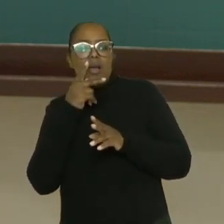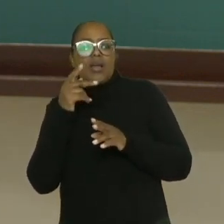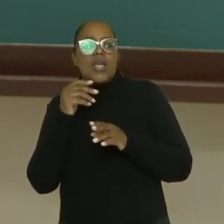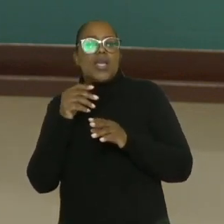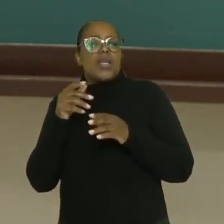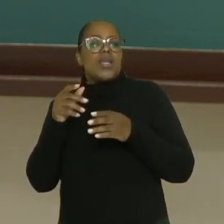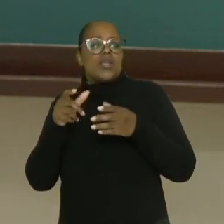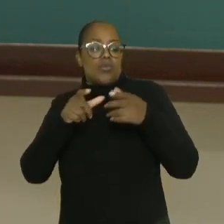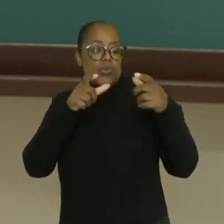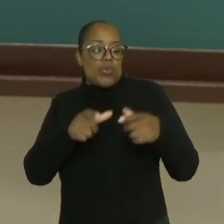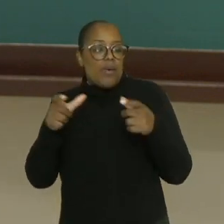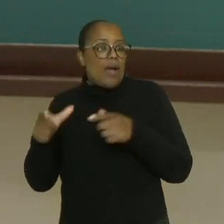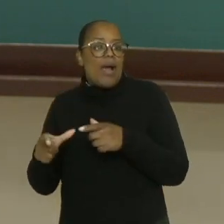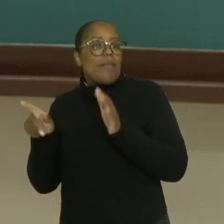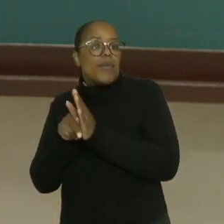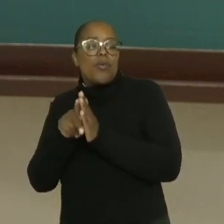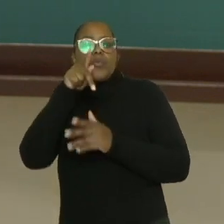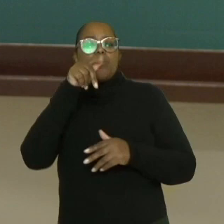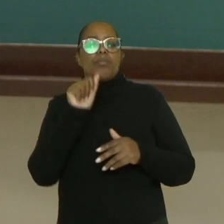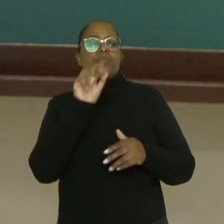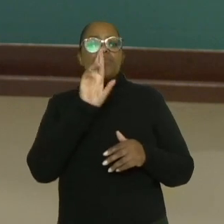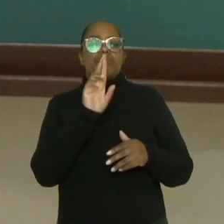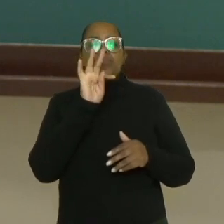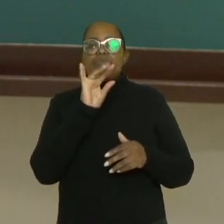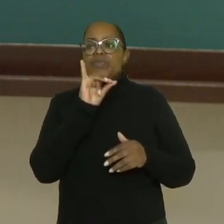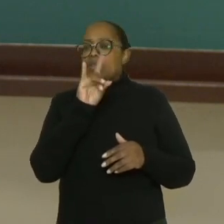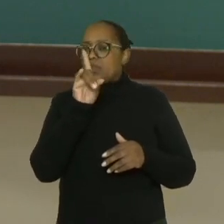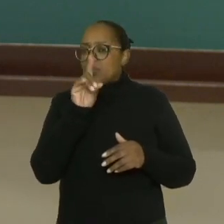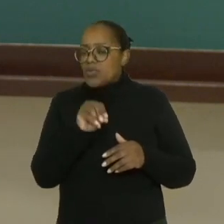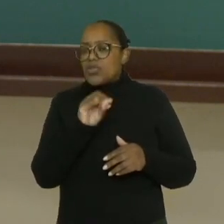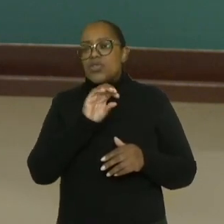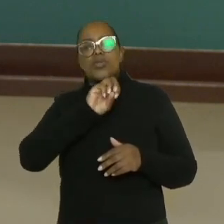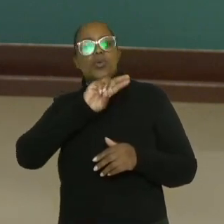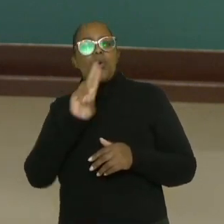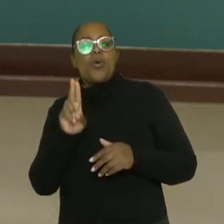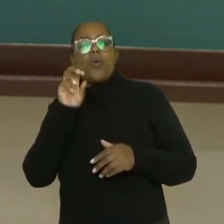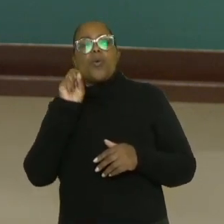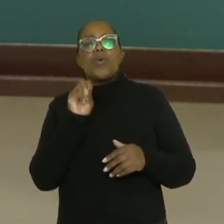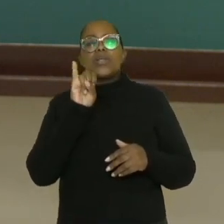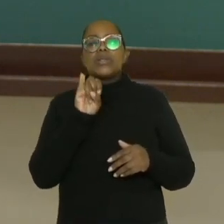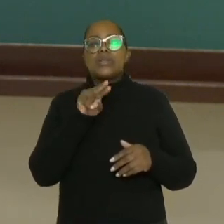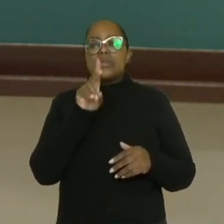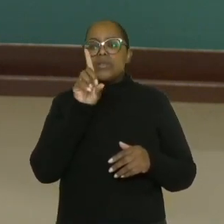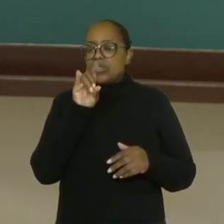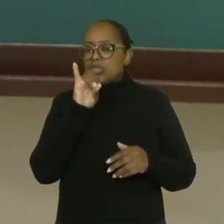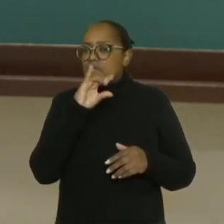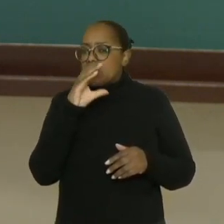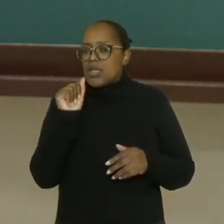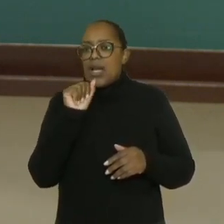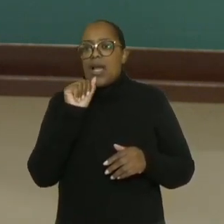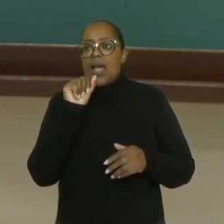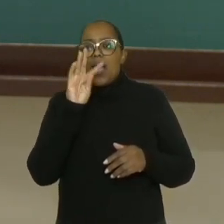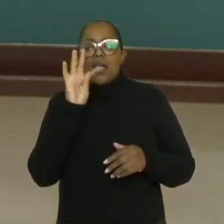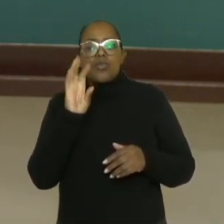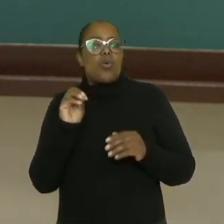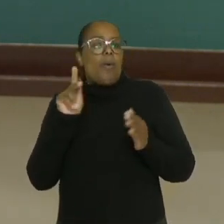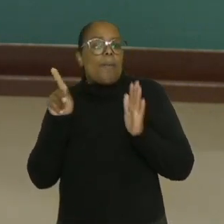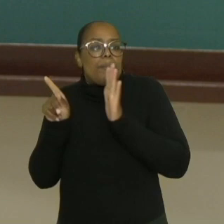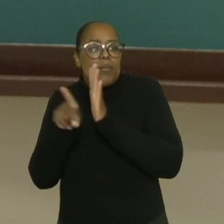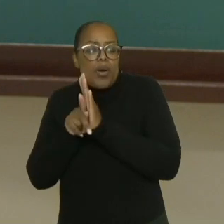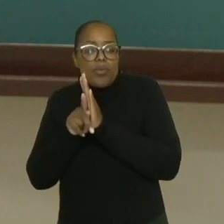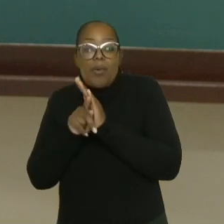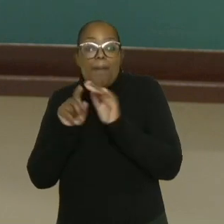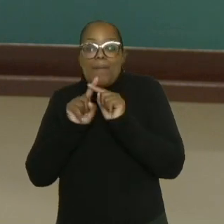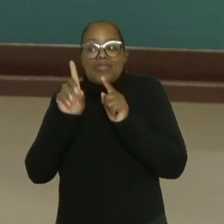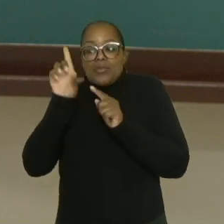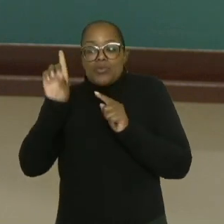e sindicatos. Então, nós temos o direito de nos associarmos aos partidos e etc. E porque esse é um direito político